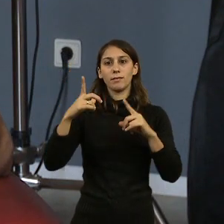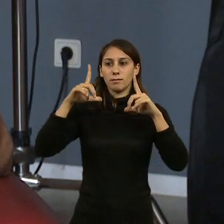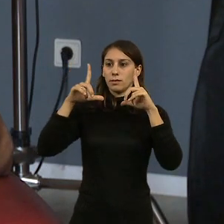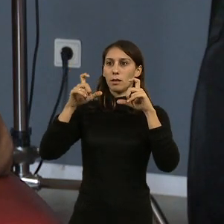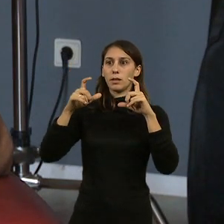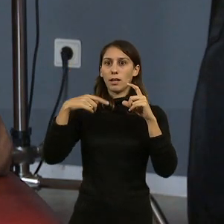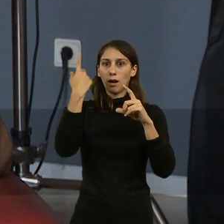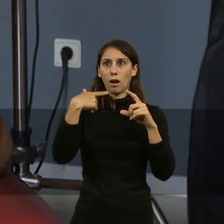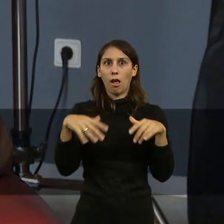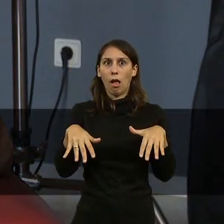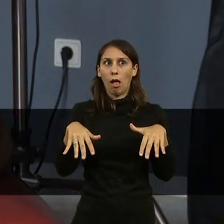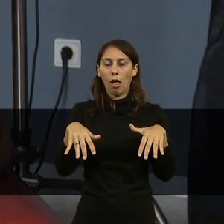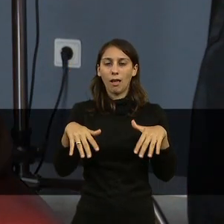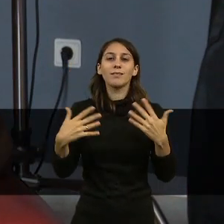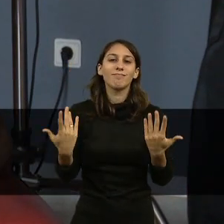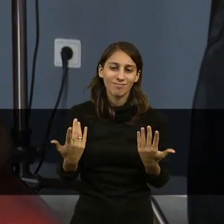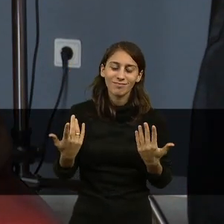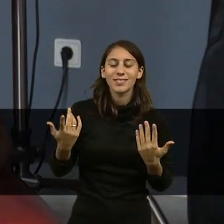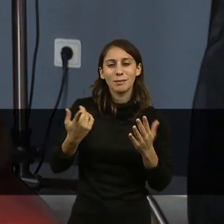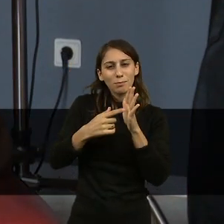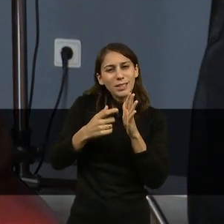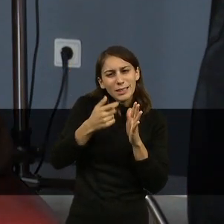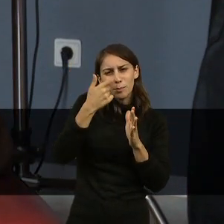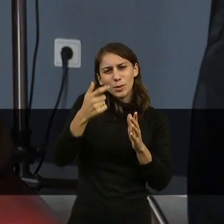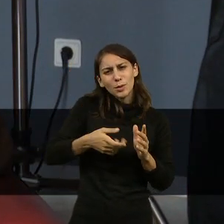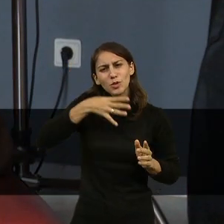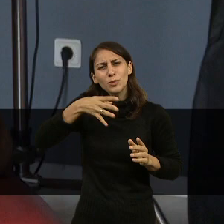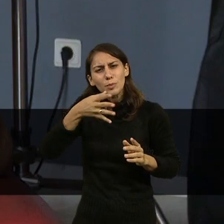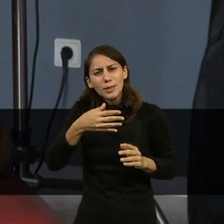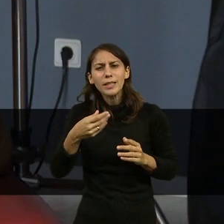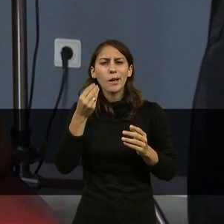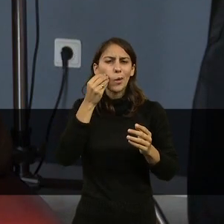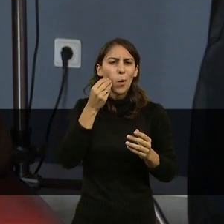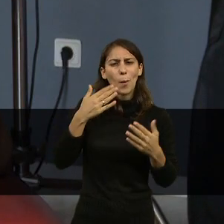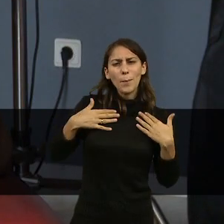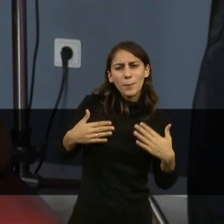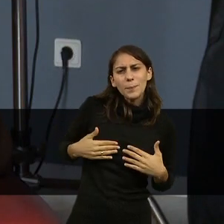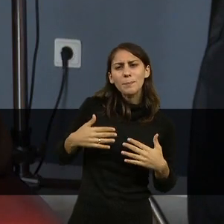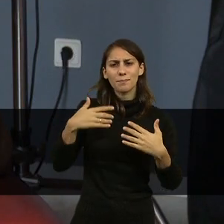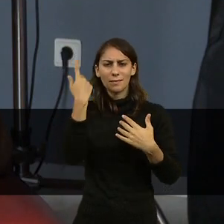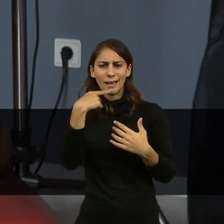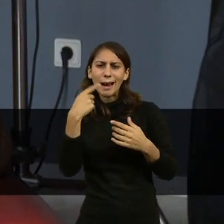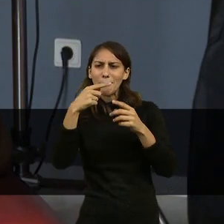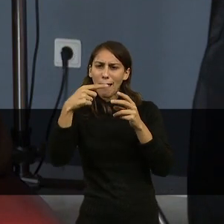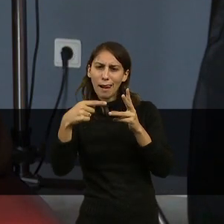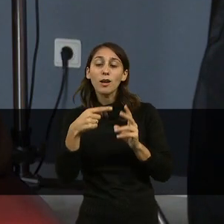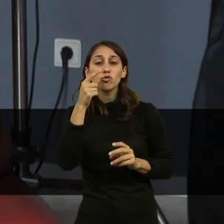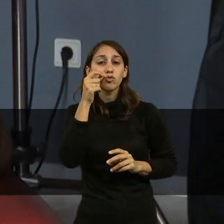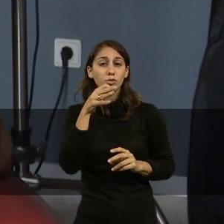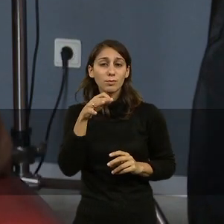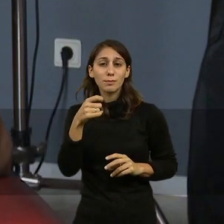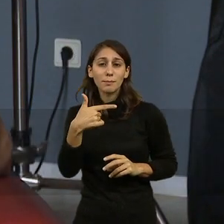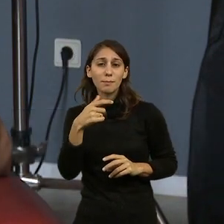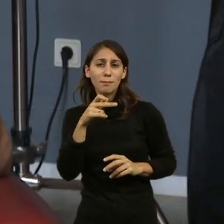trabalhado. E em Headshot Crew aprendi a fazer isso tudo e a seguir à risca o que o Peter Hurley disse, que é isto